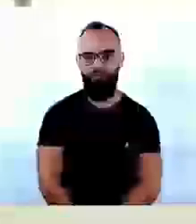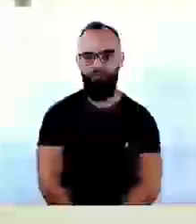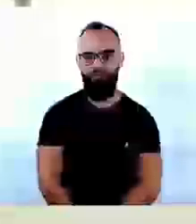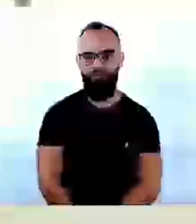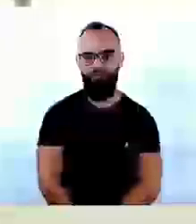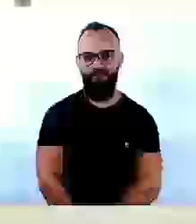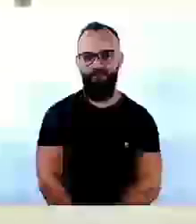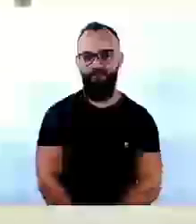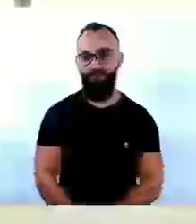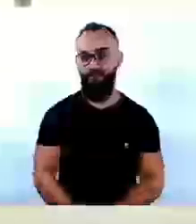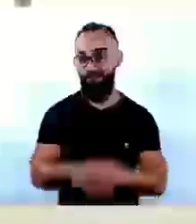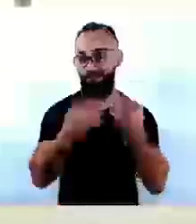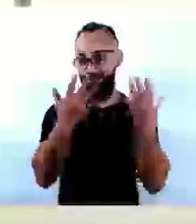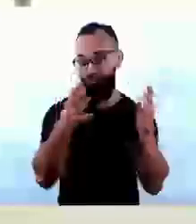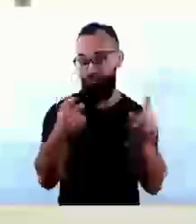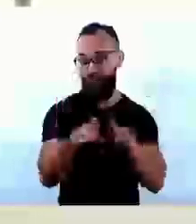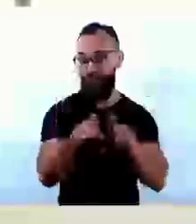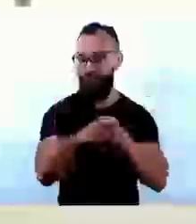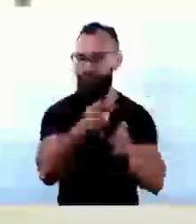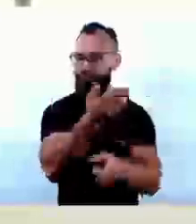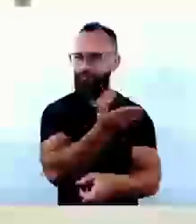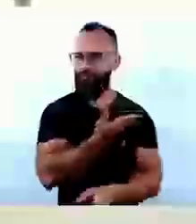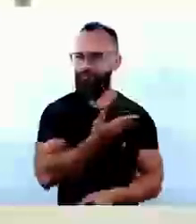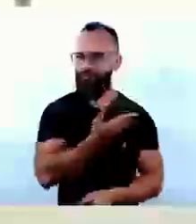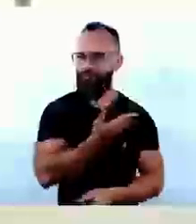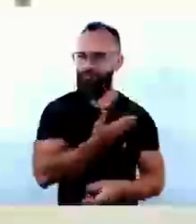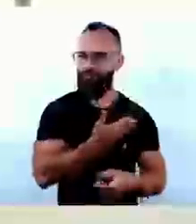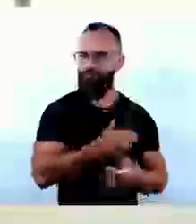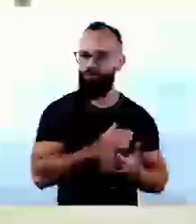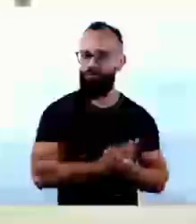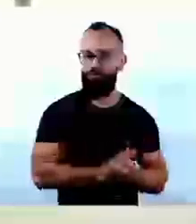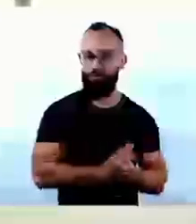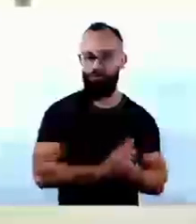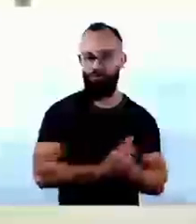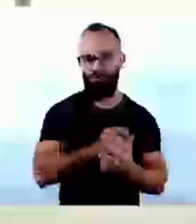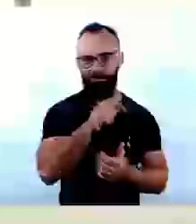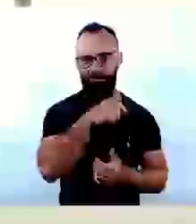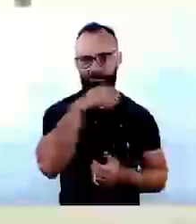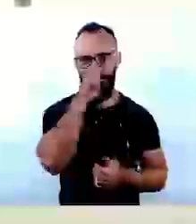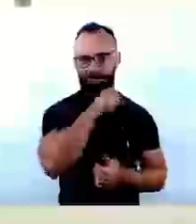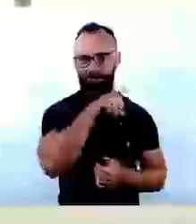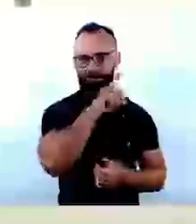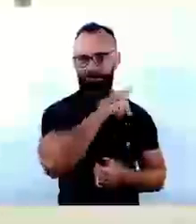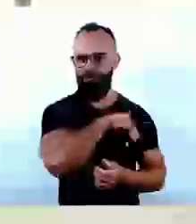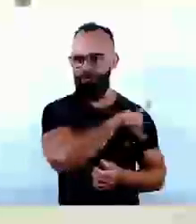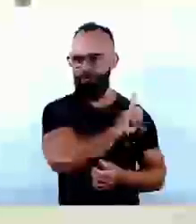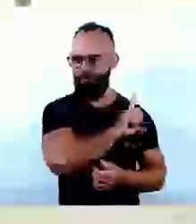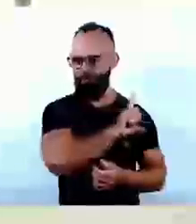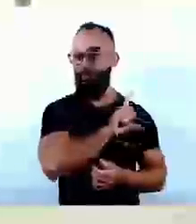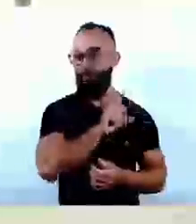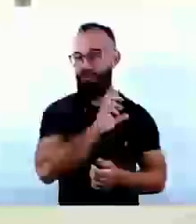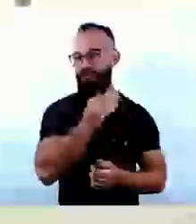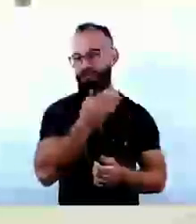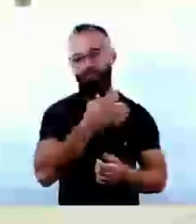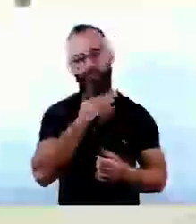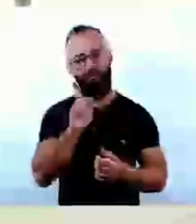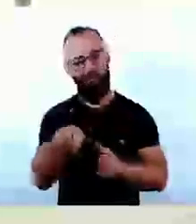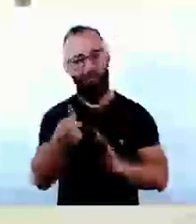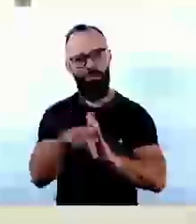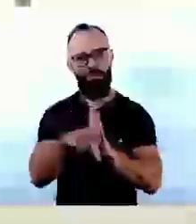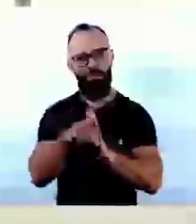parabenizar também um amigo aí né o gabinete móvel foi lançado no outro final de semana acho que é uma um bom projeto né